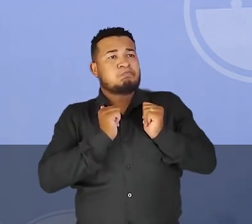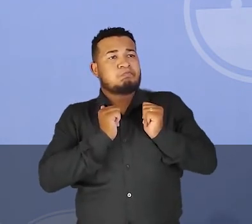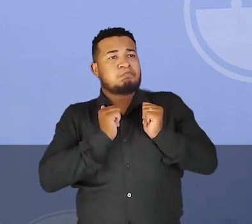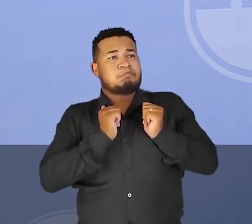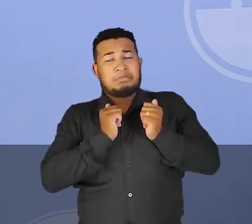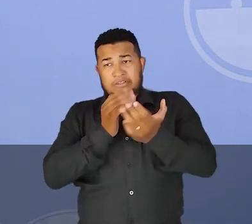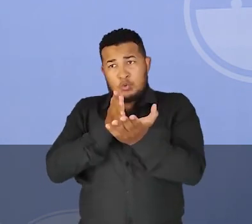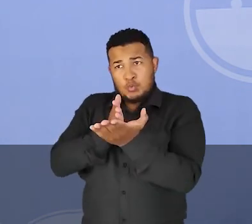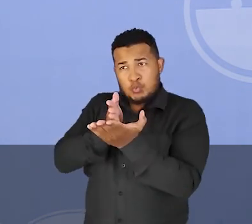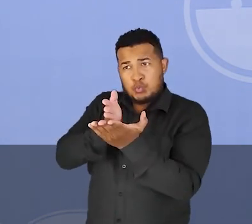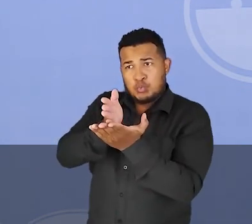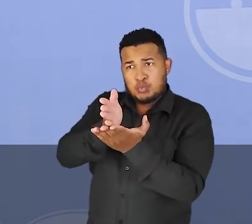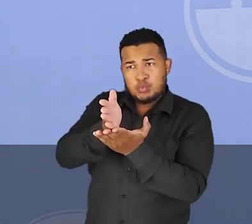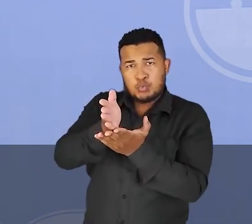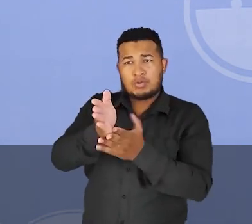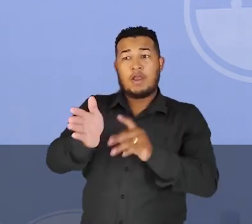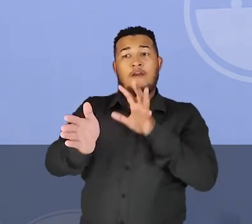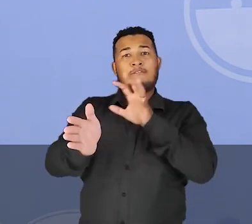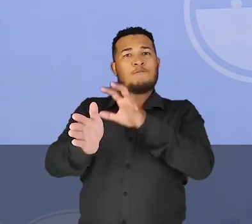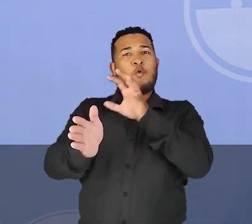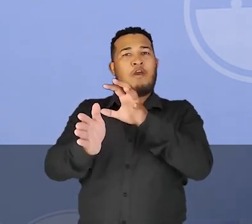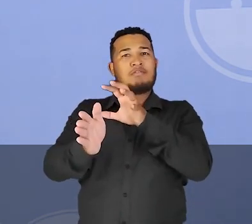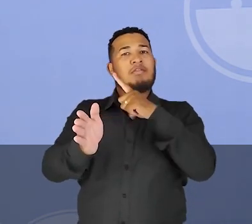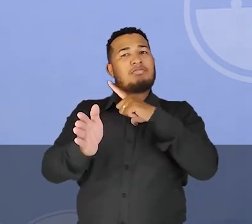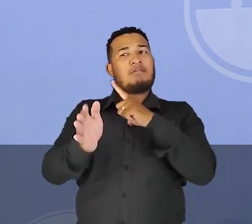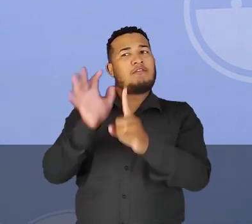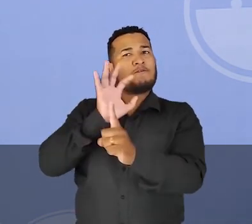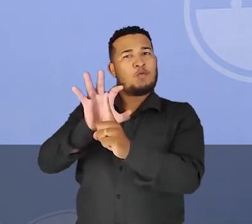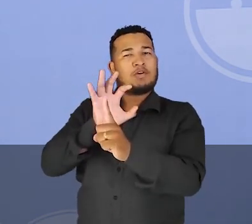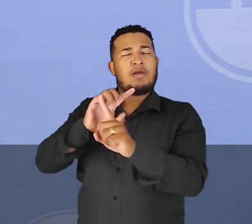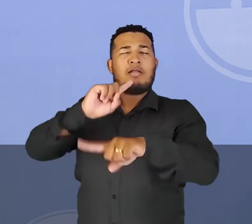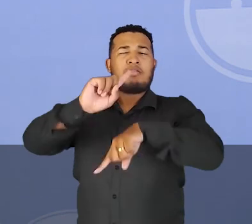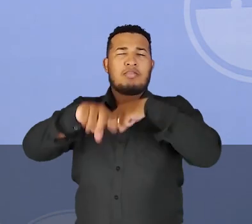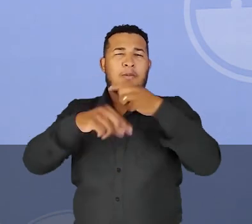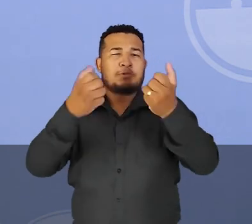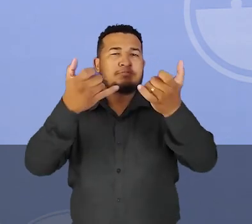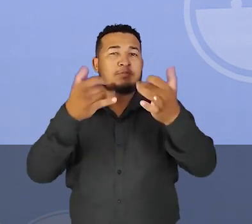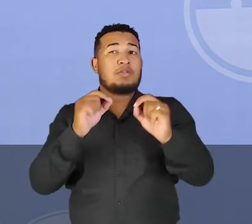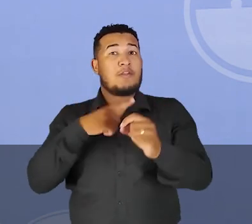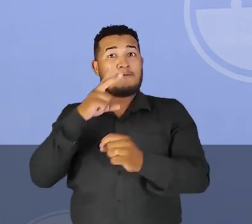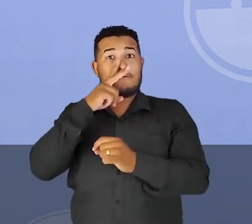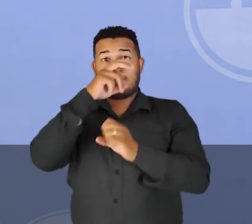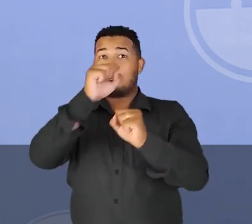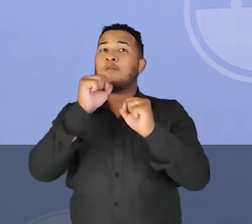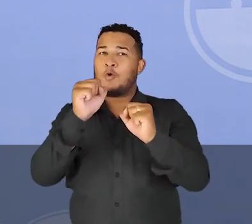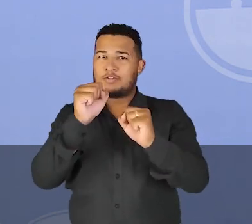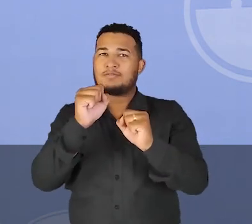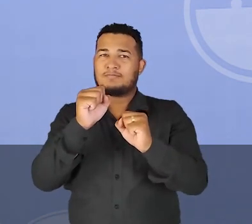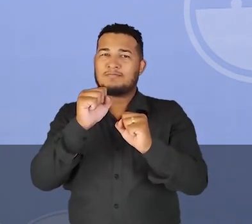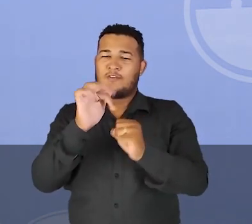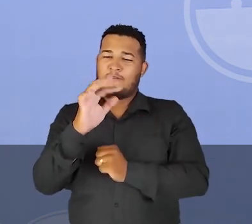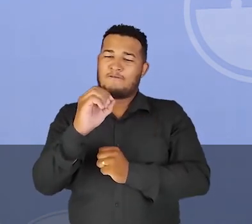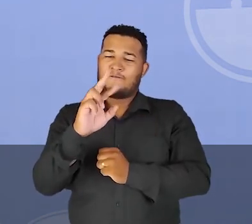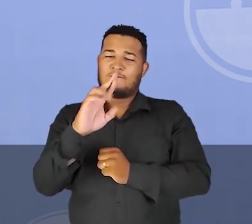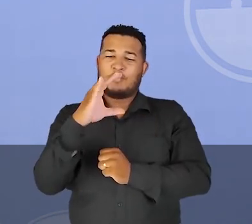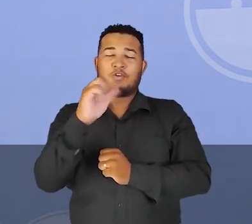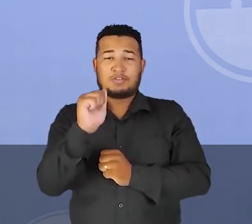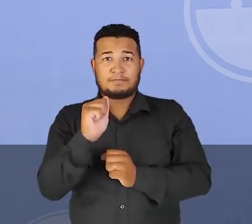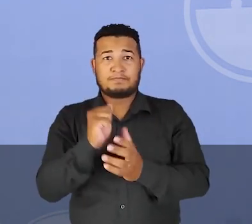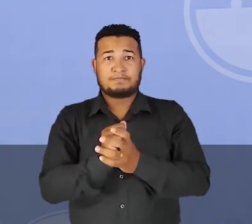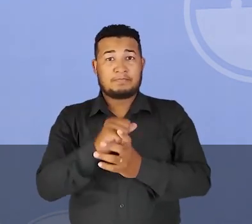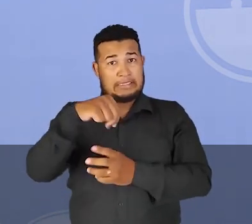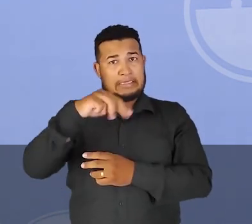sobre ele. E futuramente nós vamos ver que essa interação é uma força, a menos que haja uma força. Newton